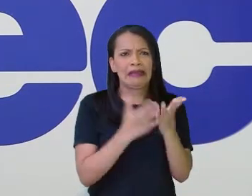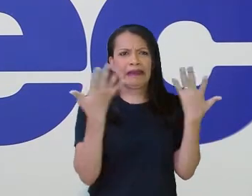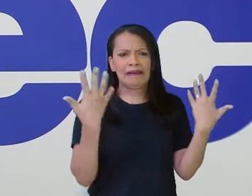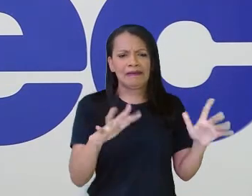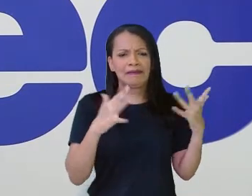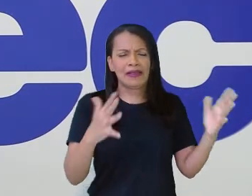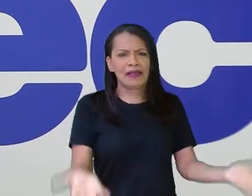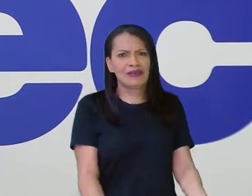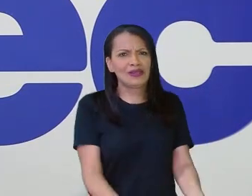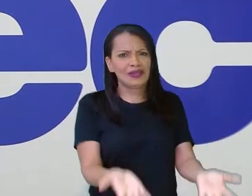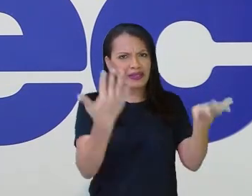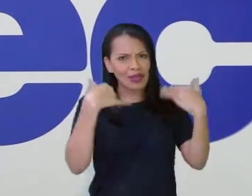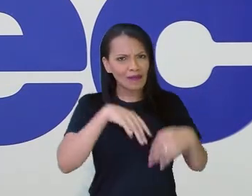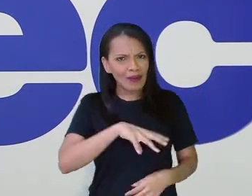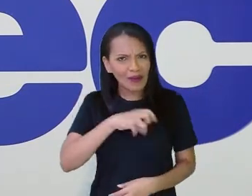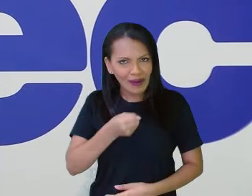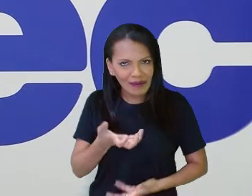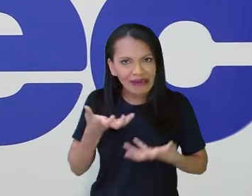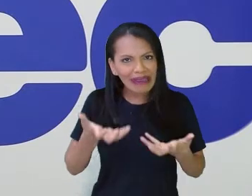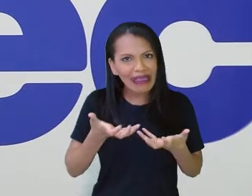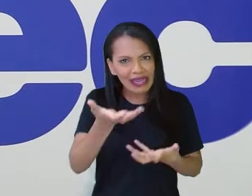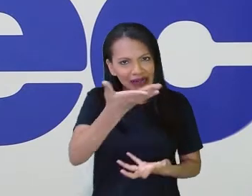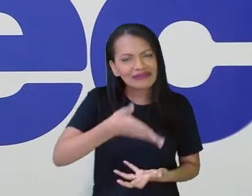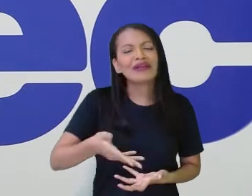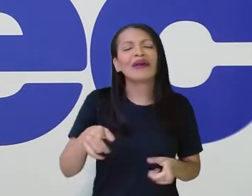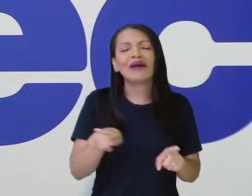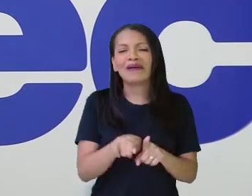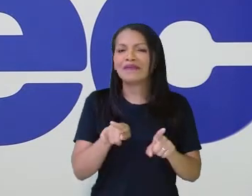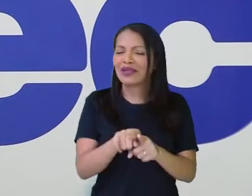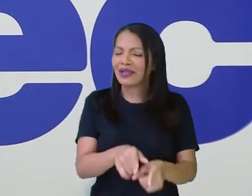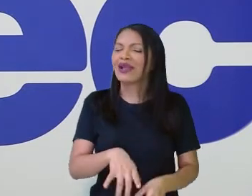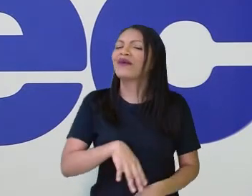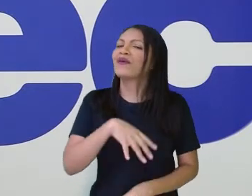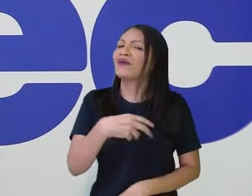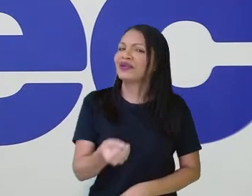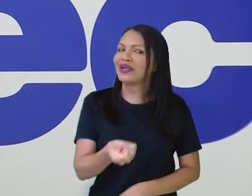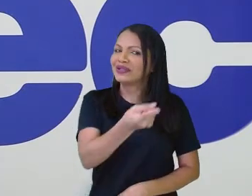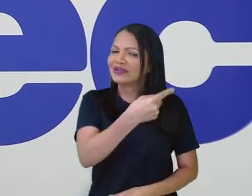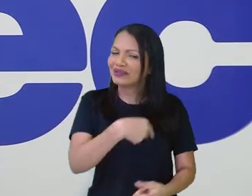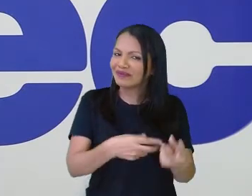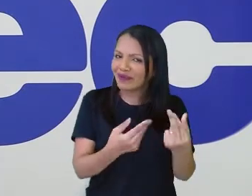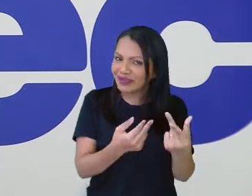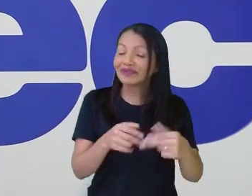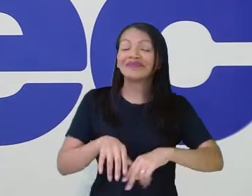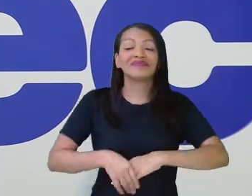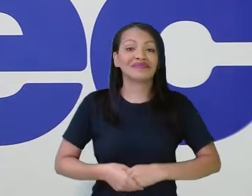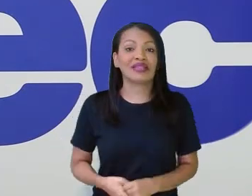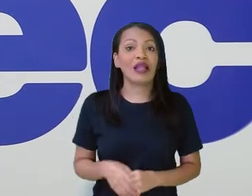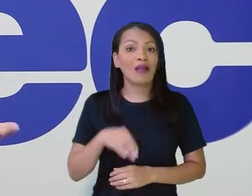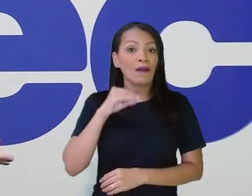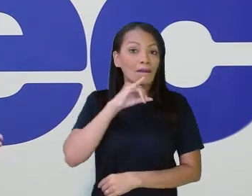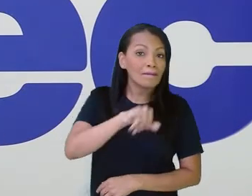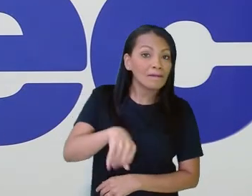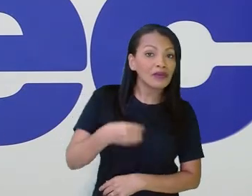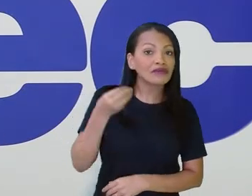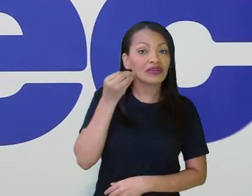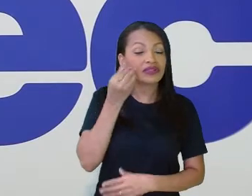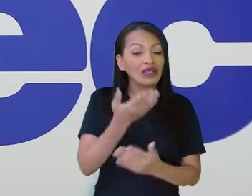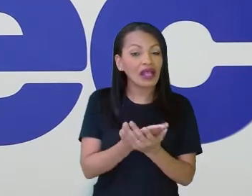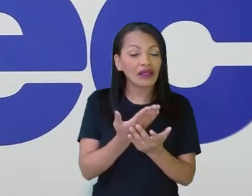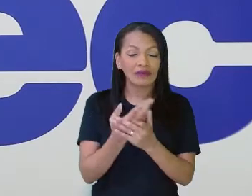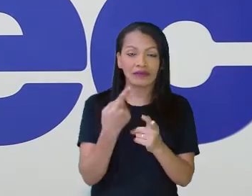essa coragem, porque eu tô querendo a coragem de vocês aqui com a gente, tá bom? Então, aproveita a aula, porque é sempre uma hora